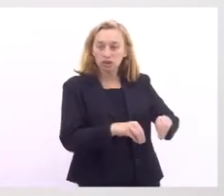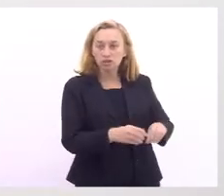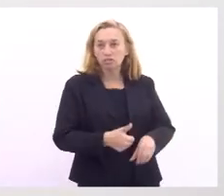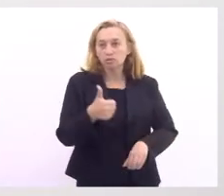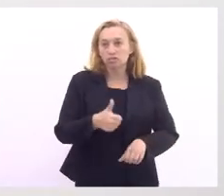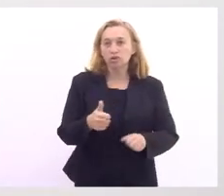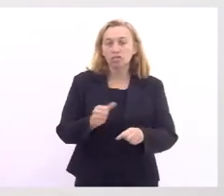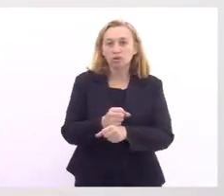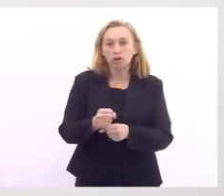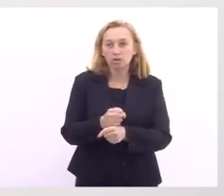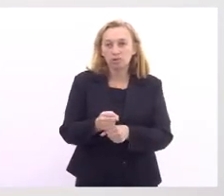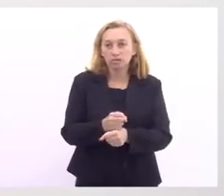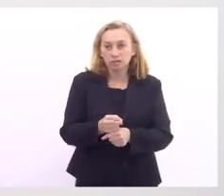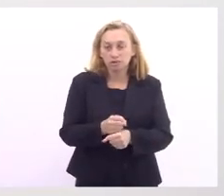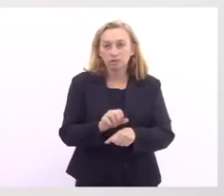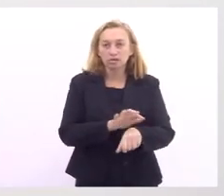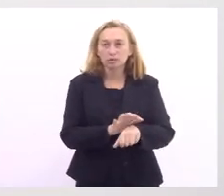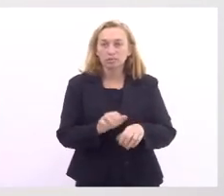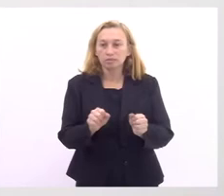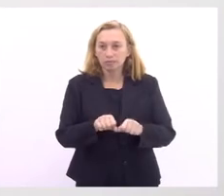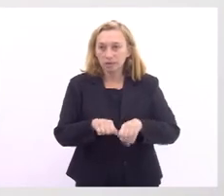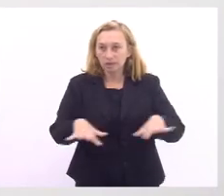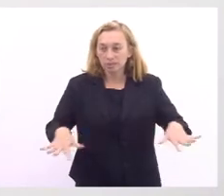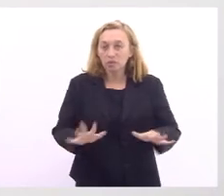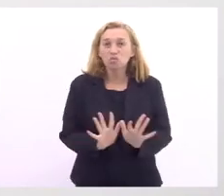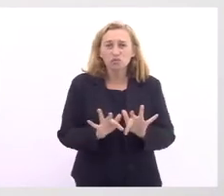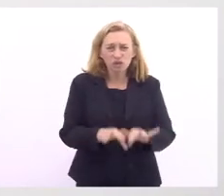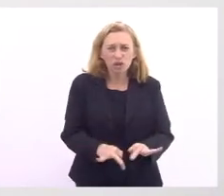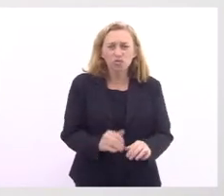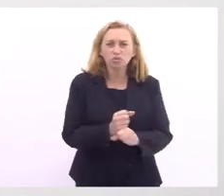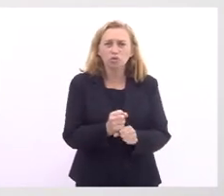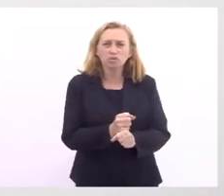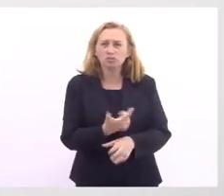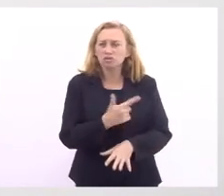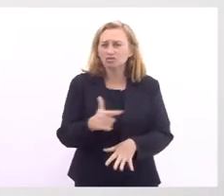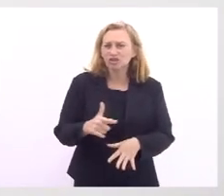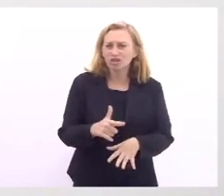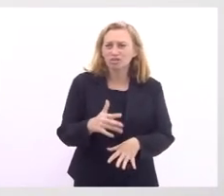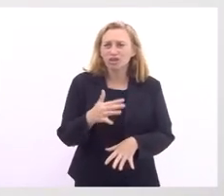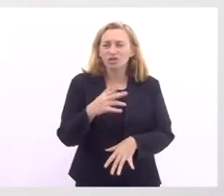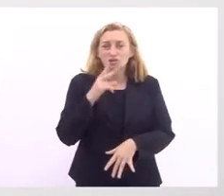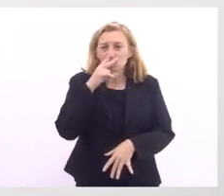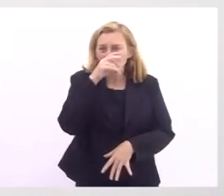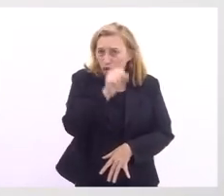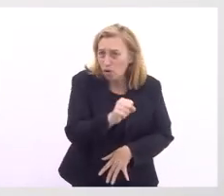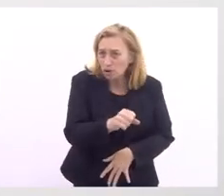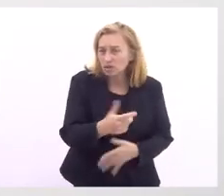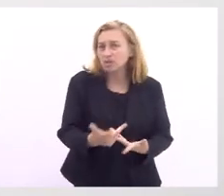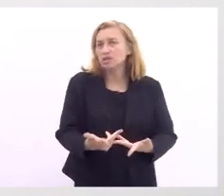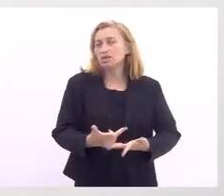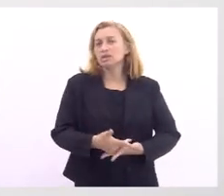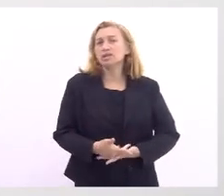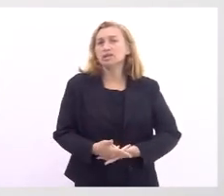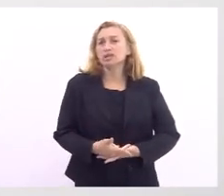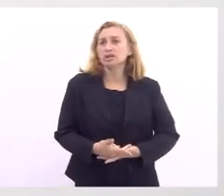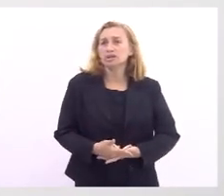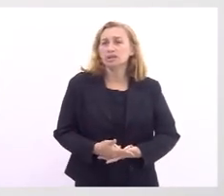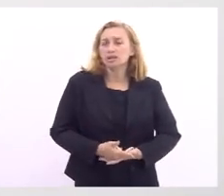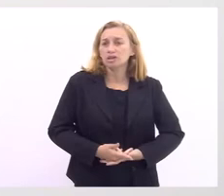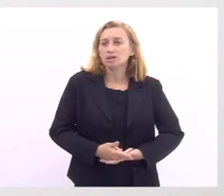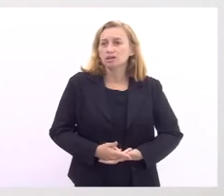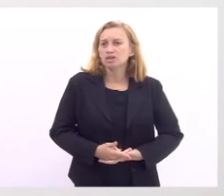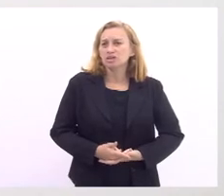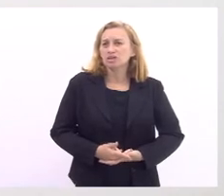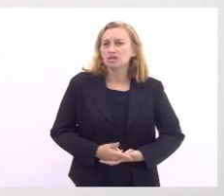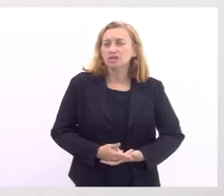e no finalzinho do ano quando a gente não tinha mais energia quando a gente não tinha mais força quando a gente estava ali